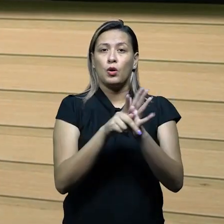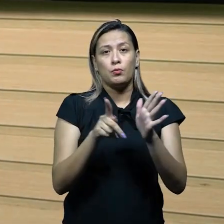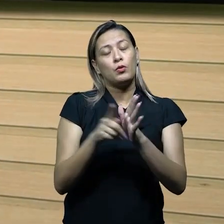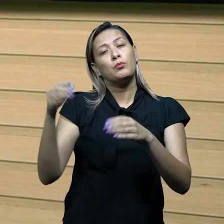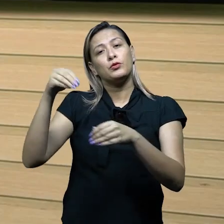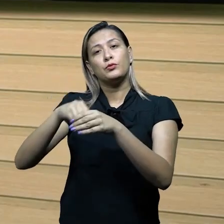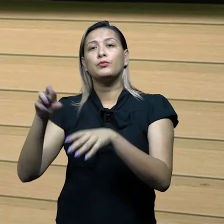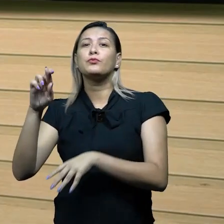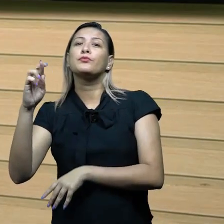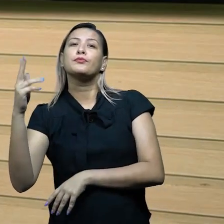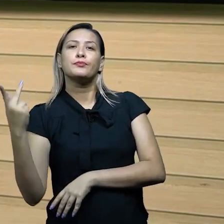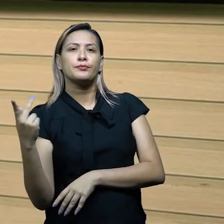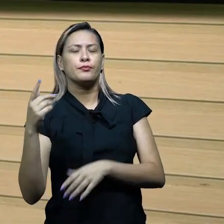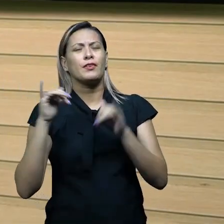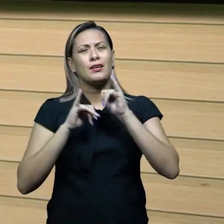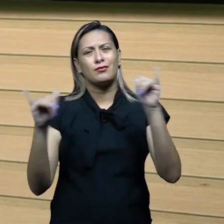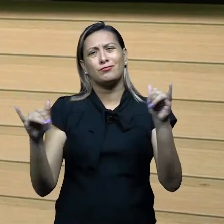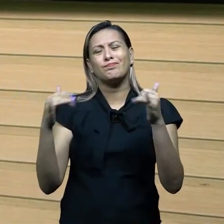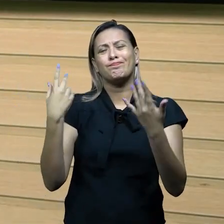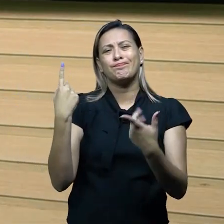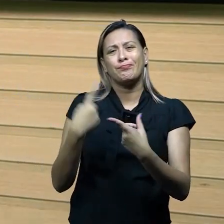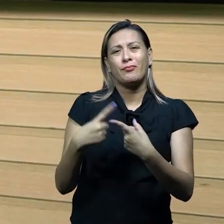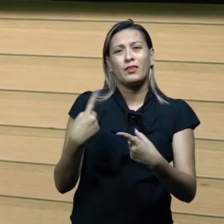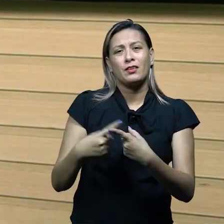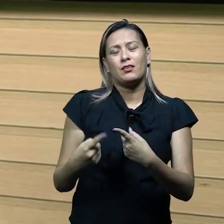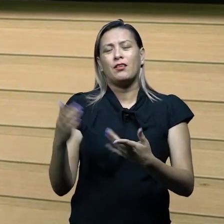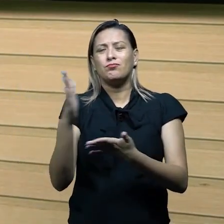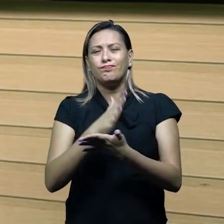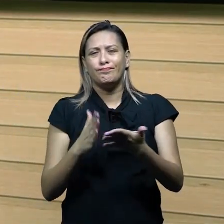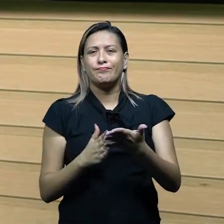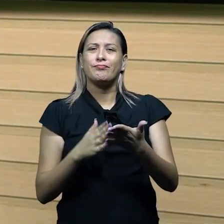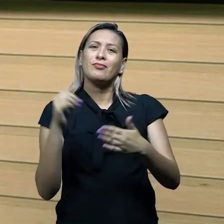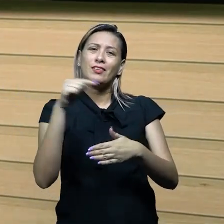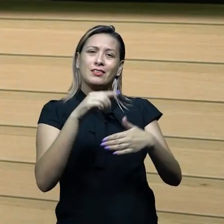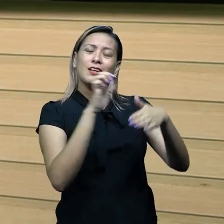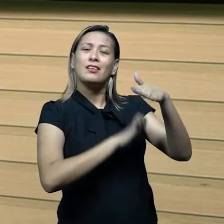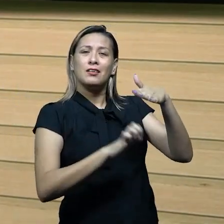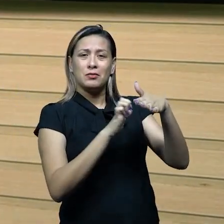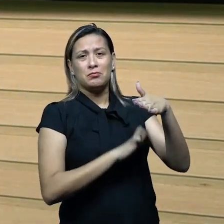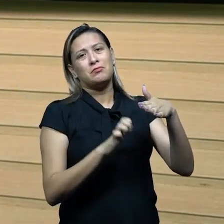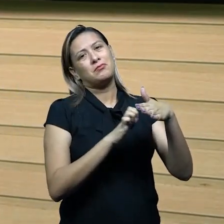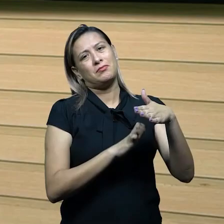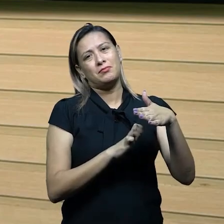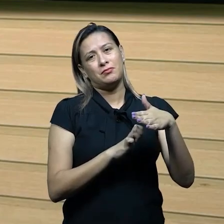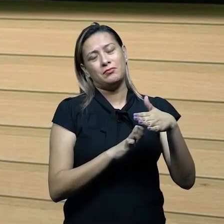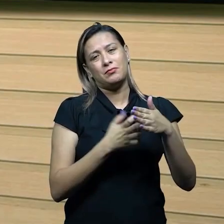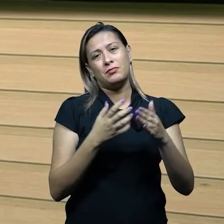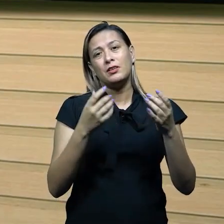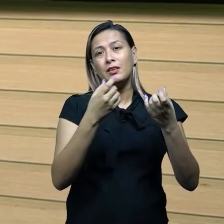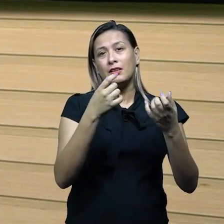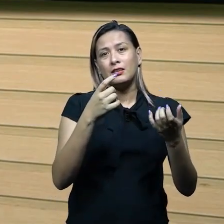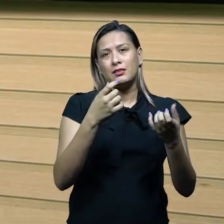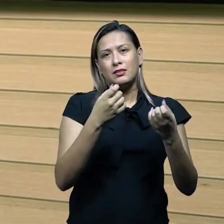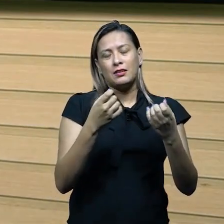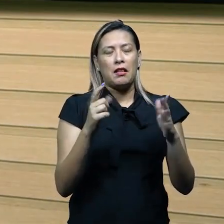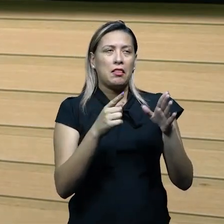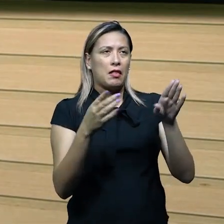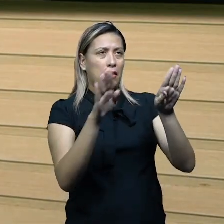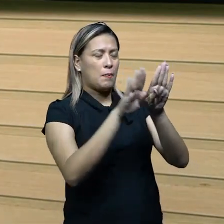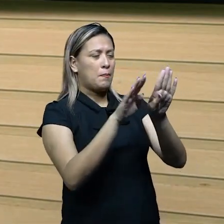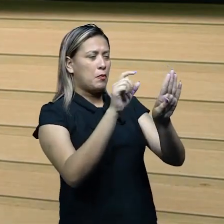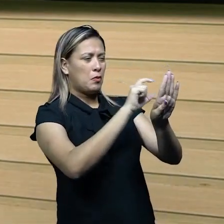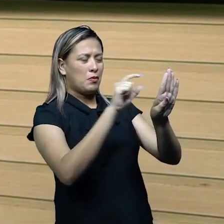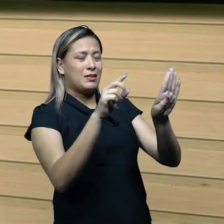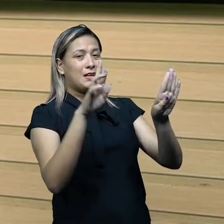parte integrante do RH. Eu falo isso porque às vezes, em algumas empresas, até de forma errônea isso é colocado. A gente entra lá na empresa, está